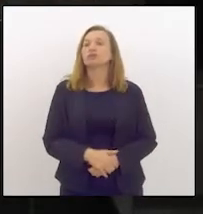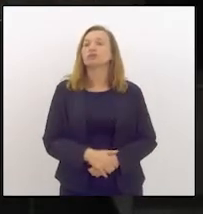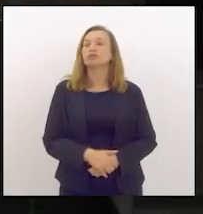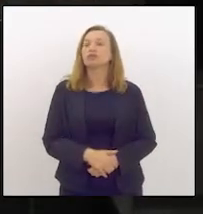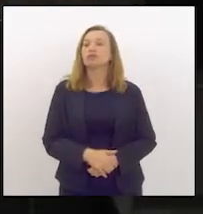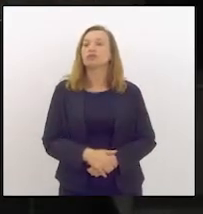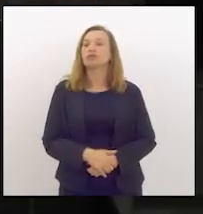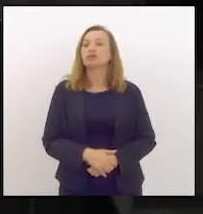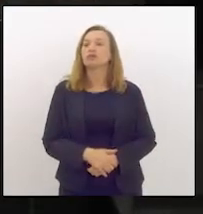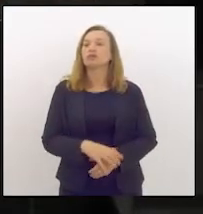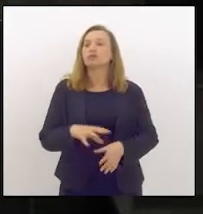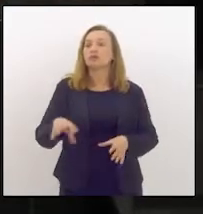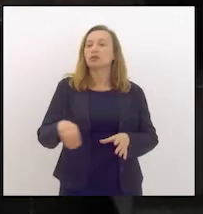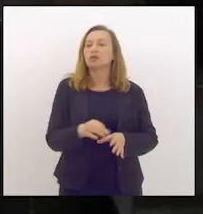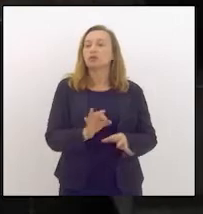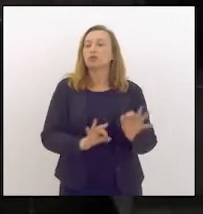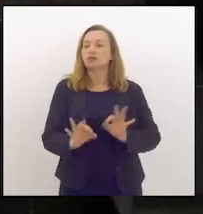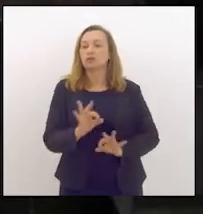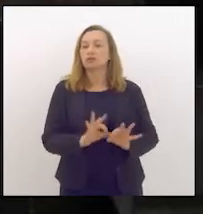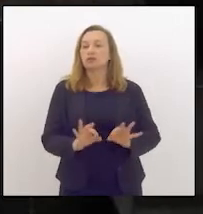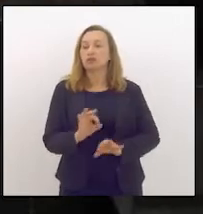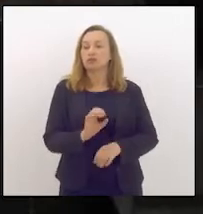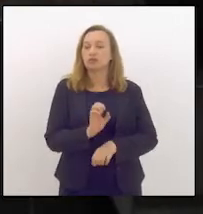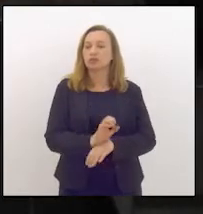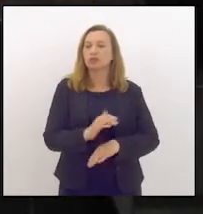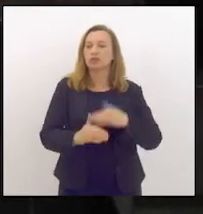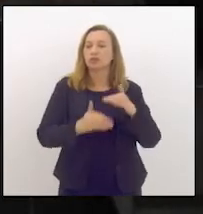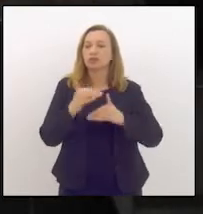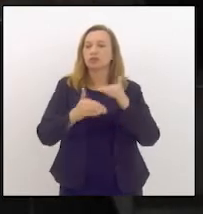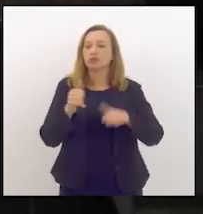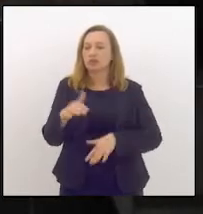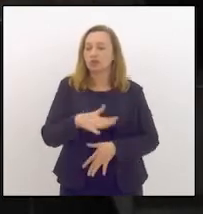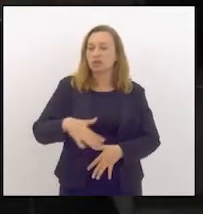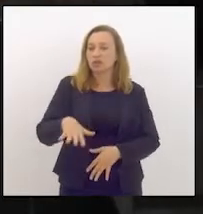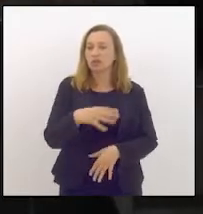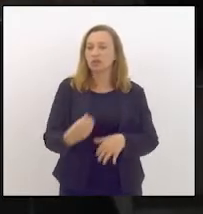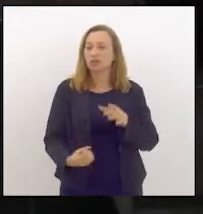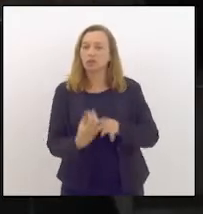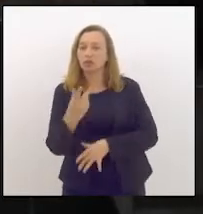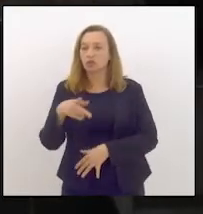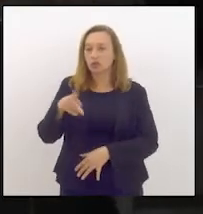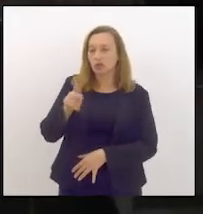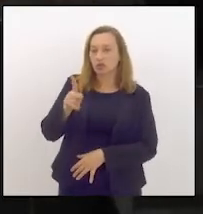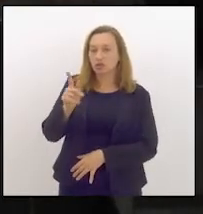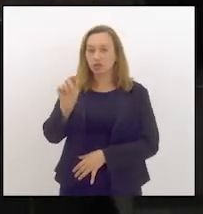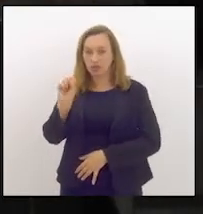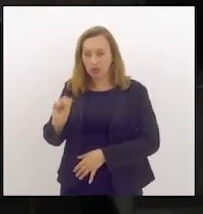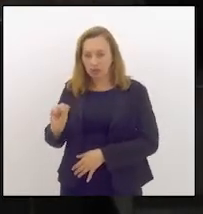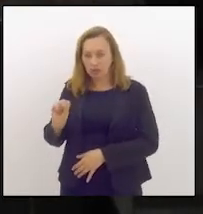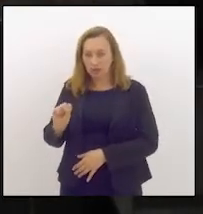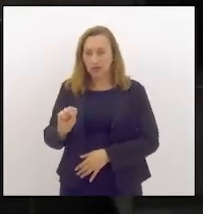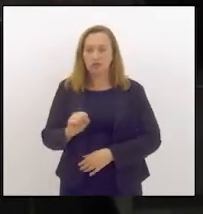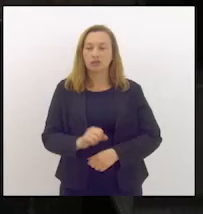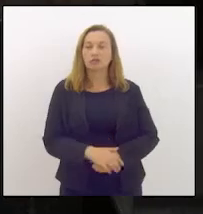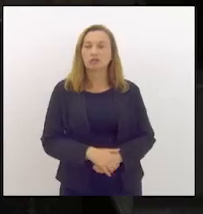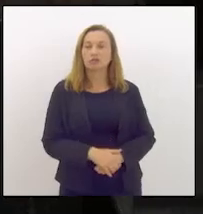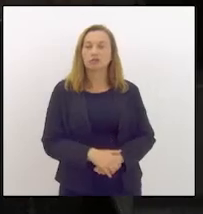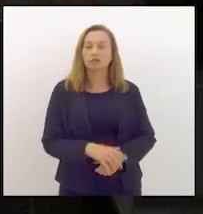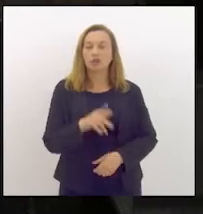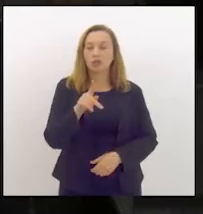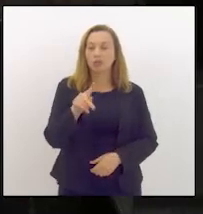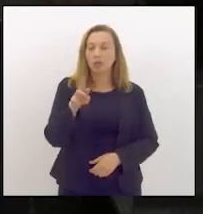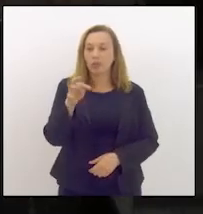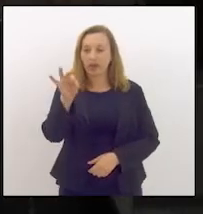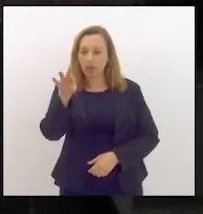instituir um programa Estadual de fomento e desenvolvimento das áreas produtoras de petróleo e gás Popular pro